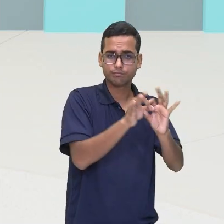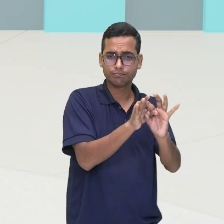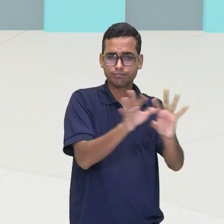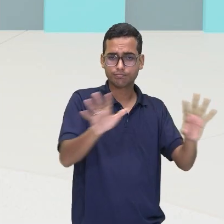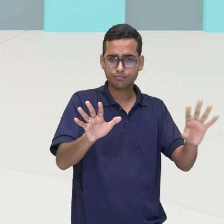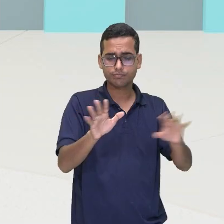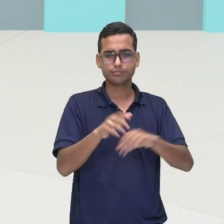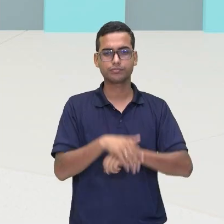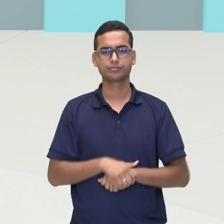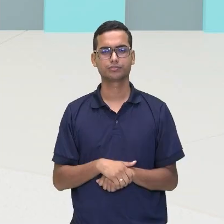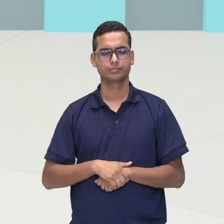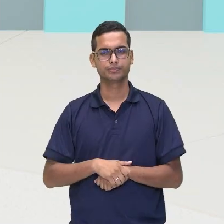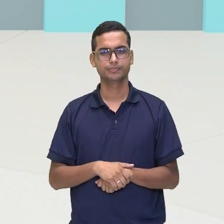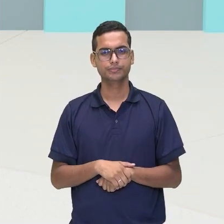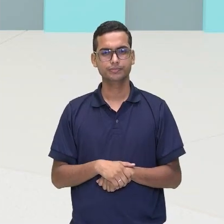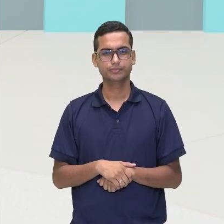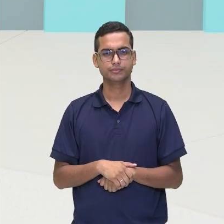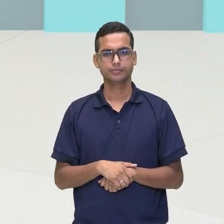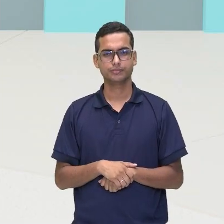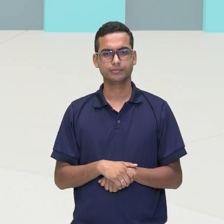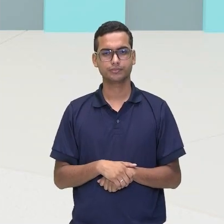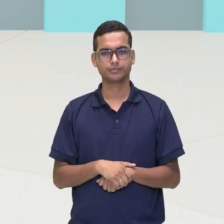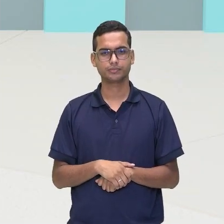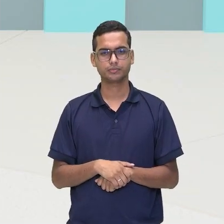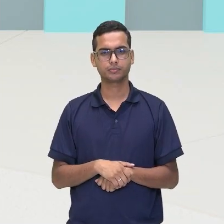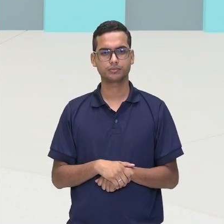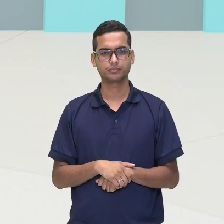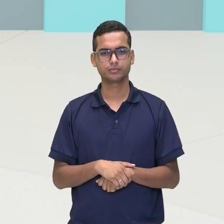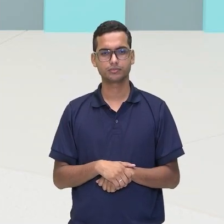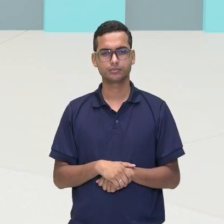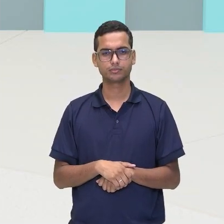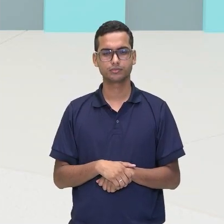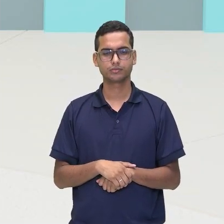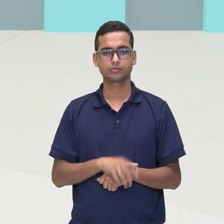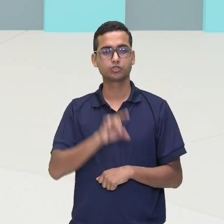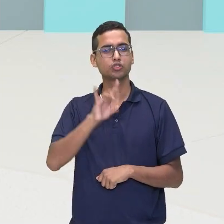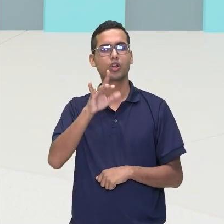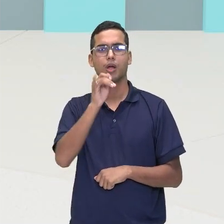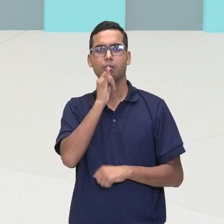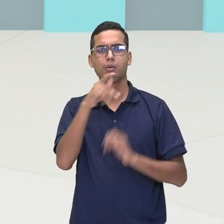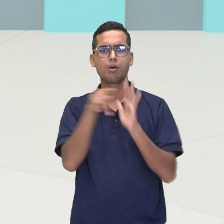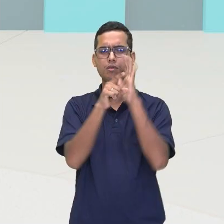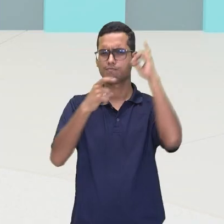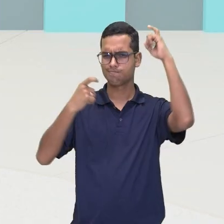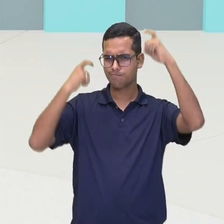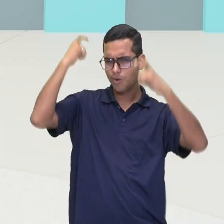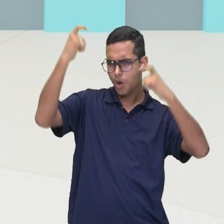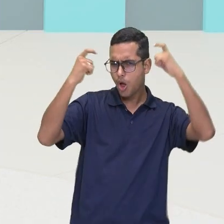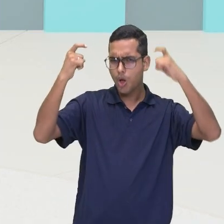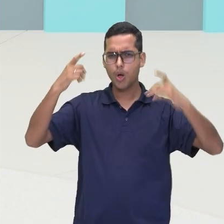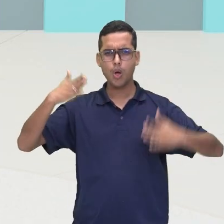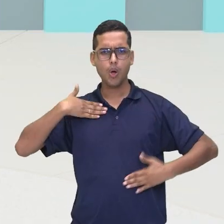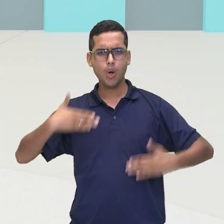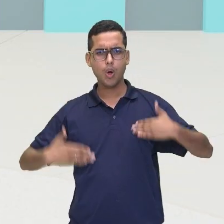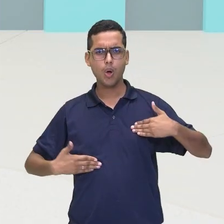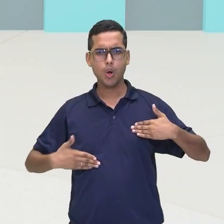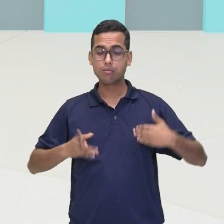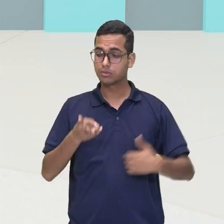vira só algo quando existe uma preocupação com o corpo, mas sempre